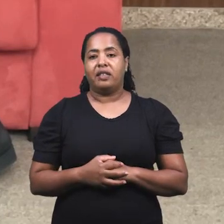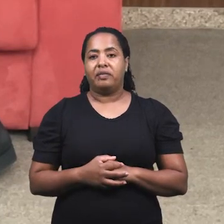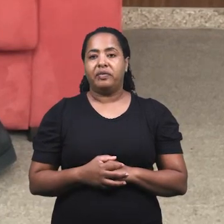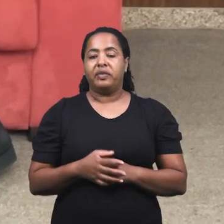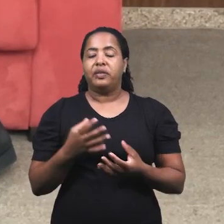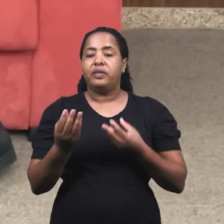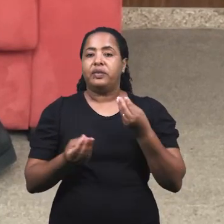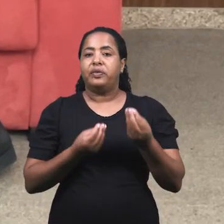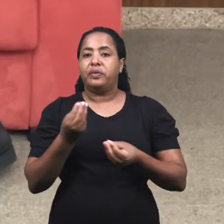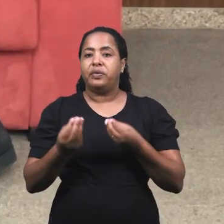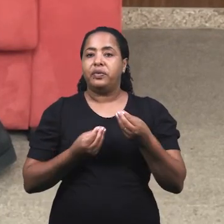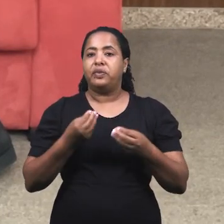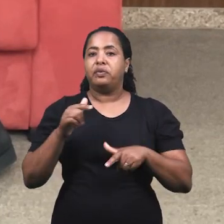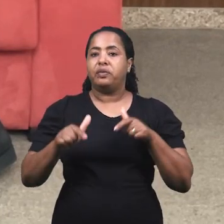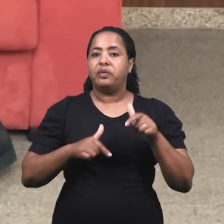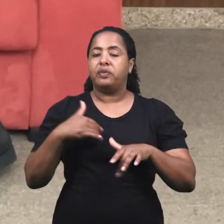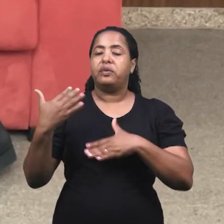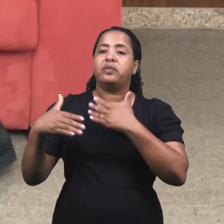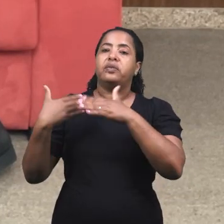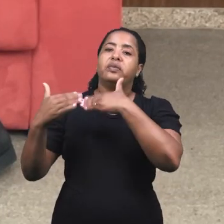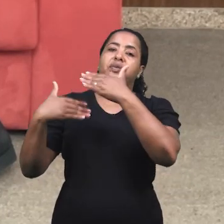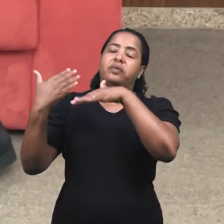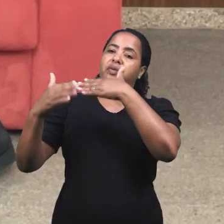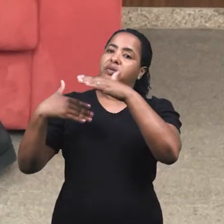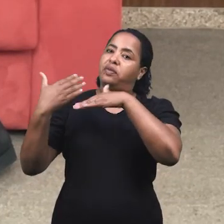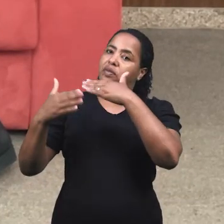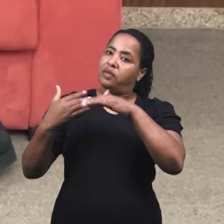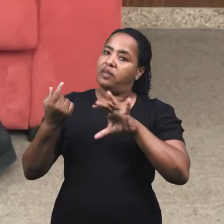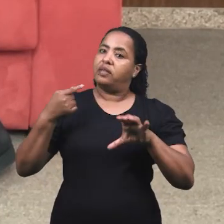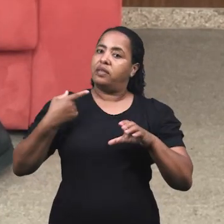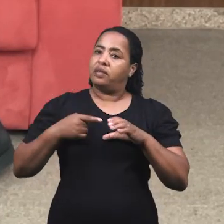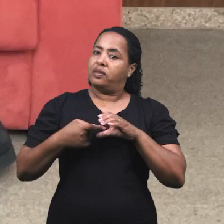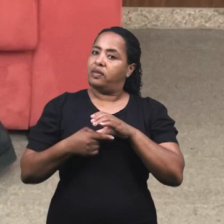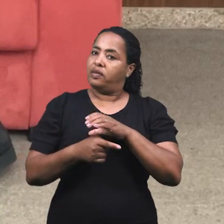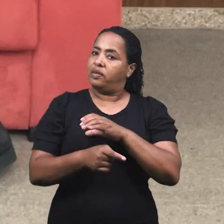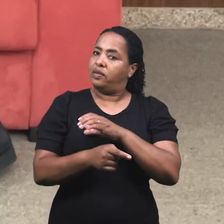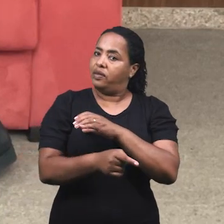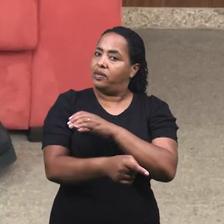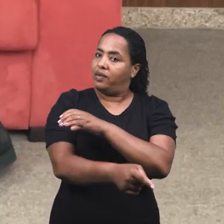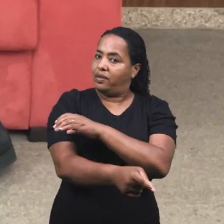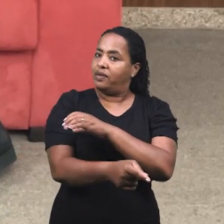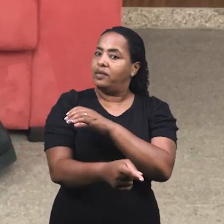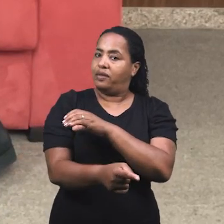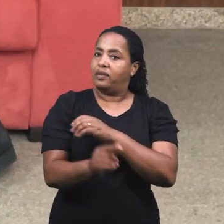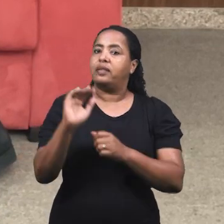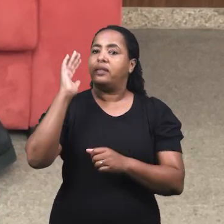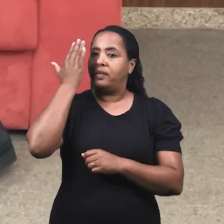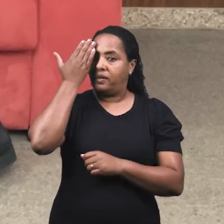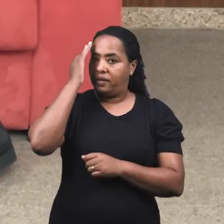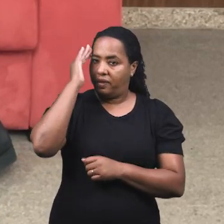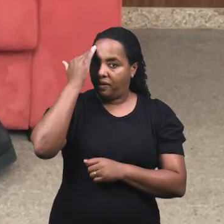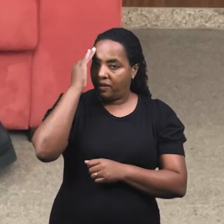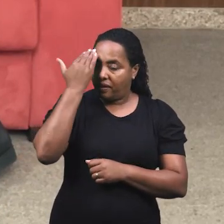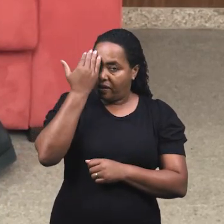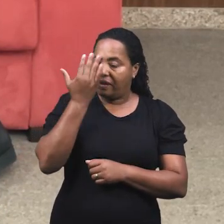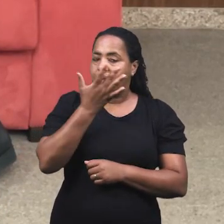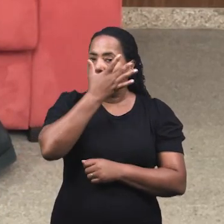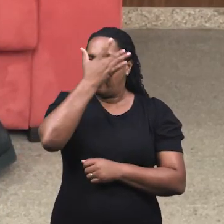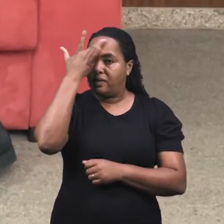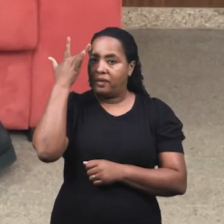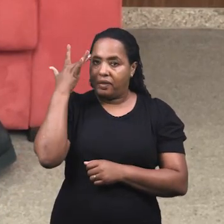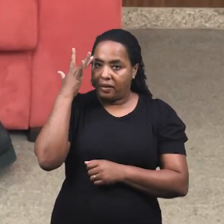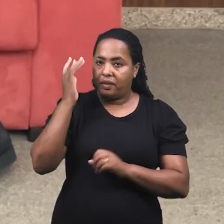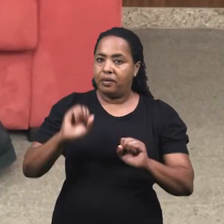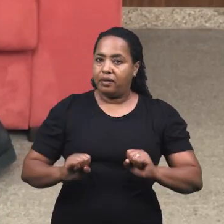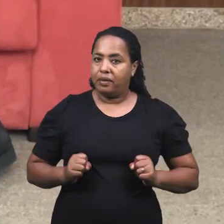os irmãos, como à medida em que esse trabalho vai progredindo, a profundidade que vai sendo alcançada